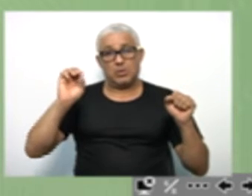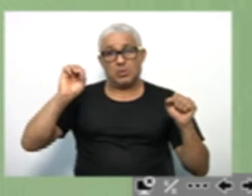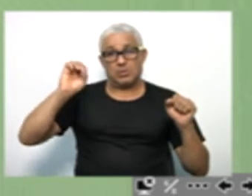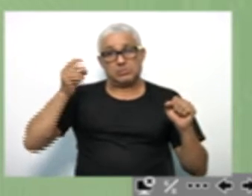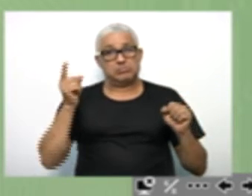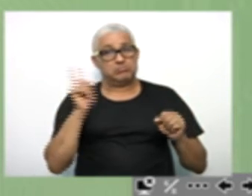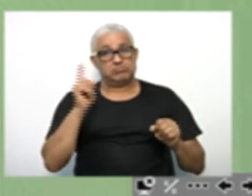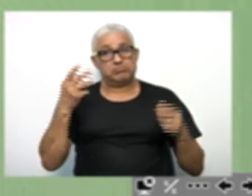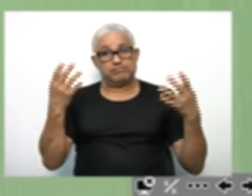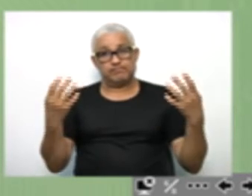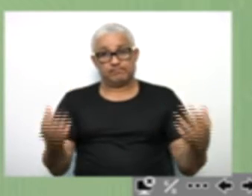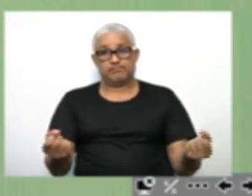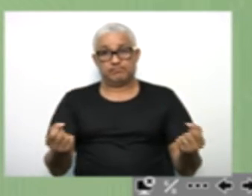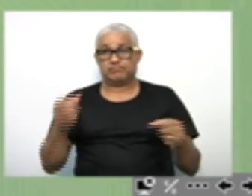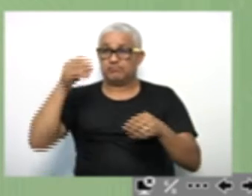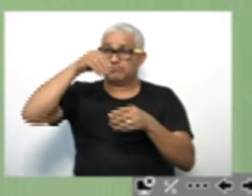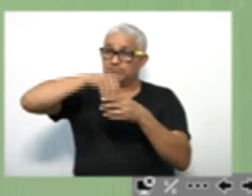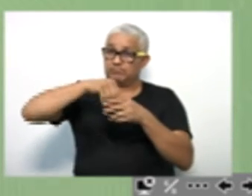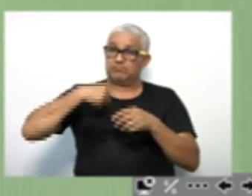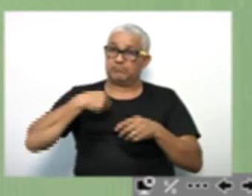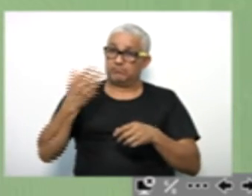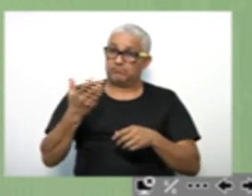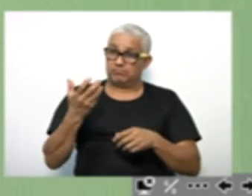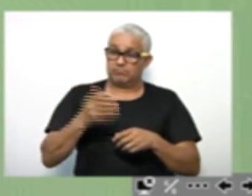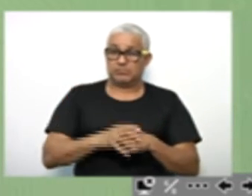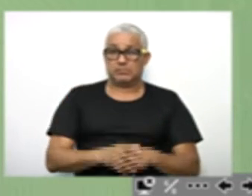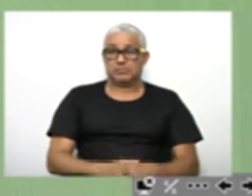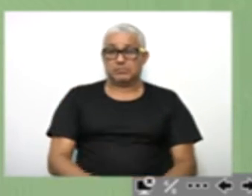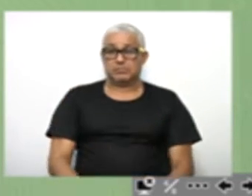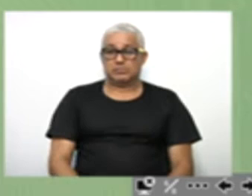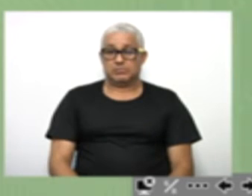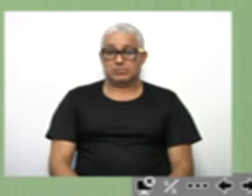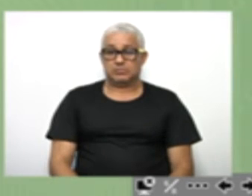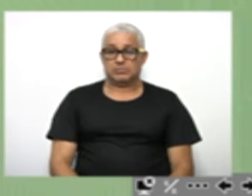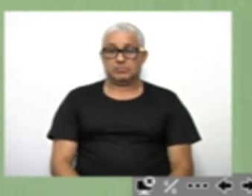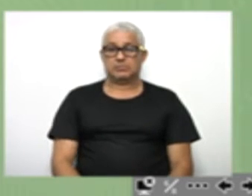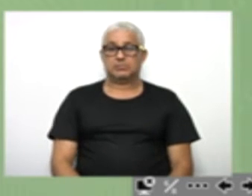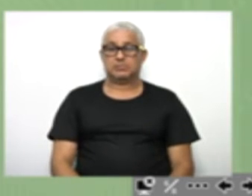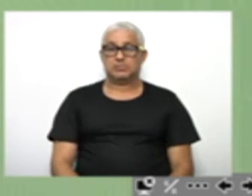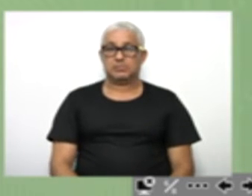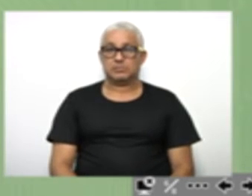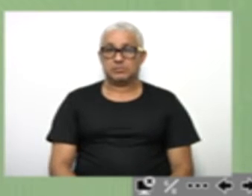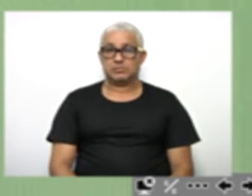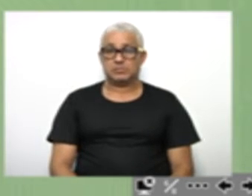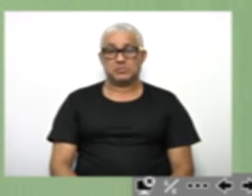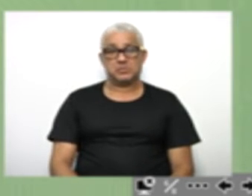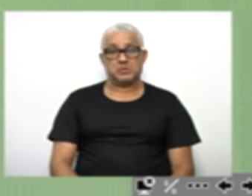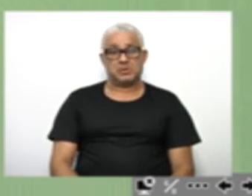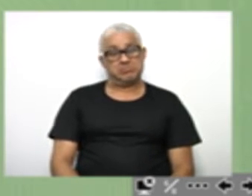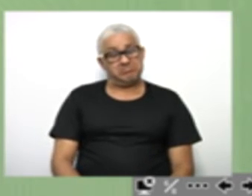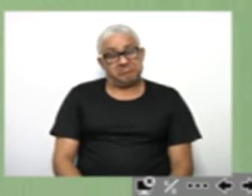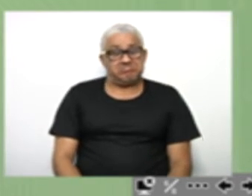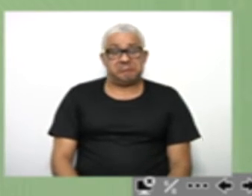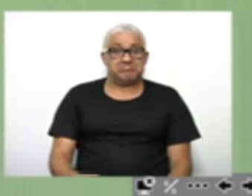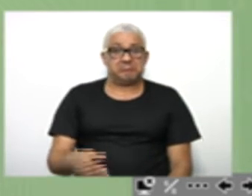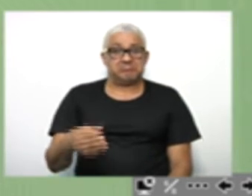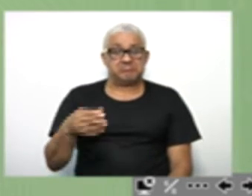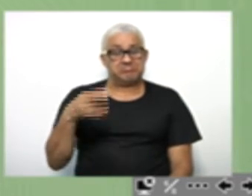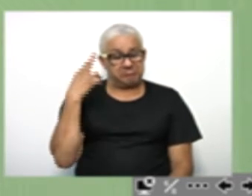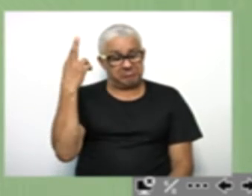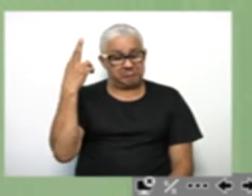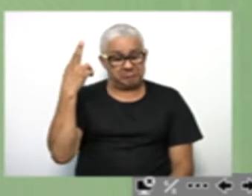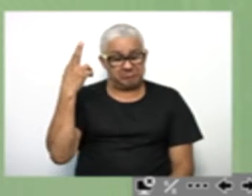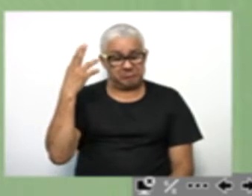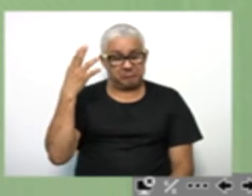aceitar. Ela está dentro do que eu espero. Não superou, mas está dentro do que eu espero. Então, cabe a mim decidir ou não, forma favorável